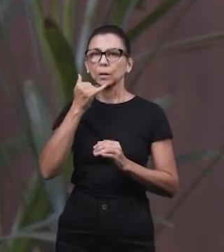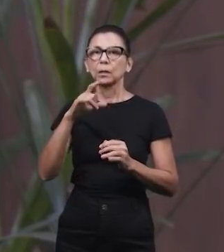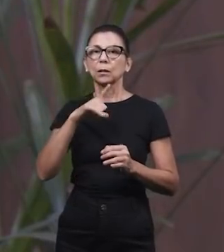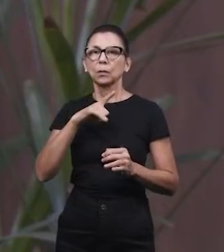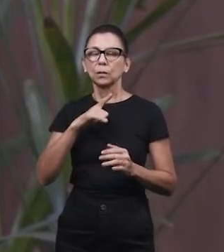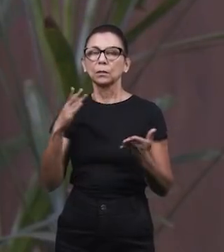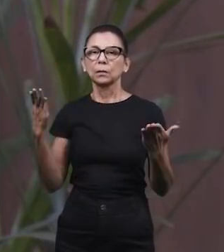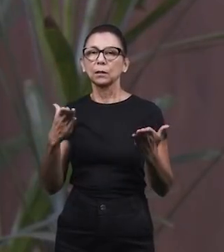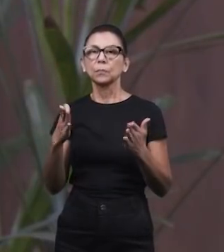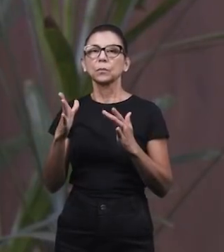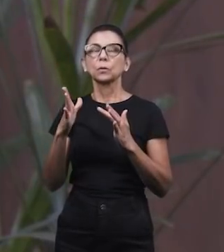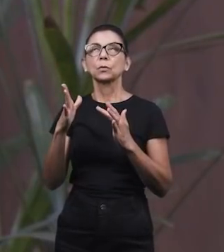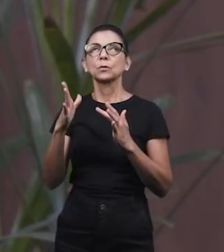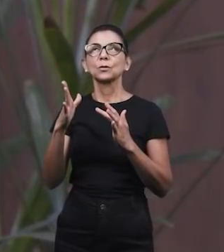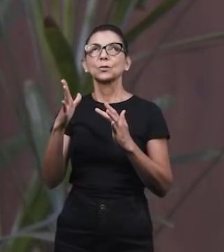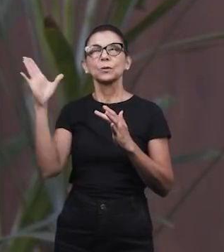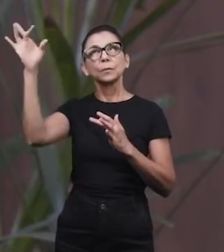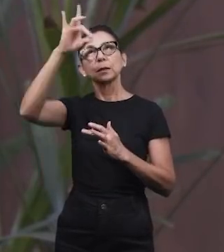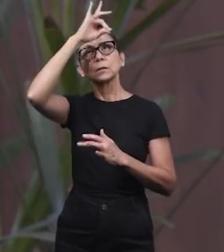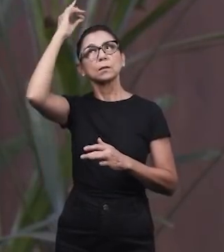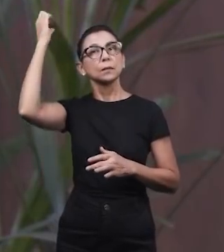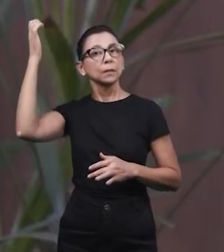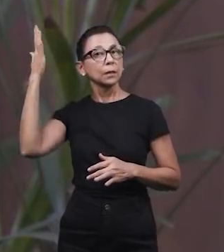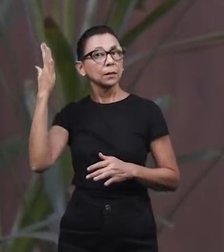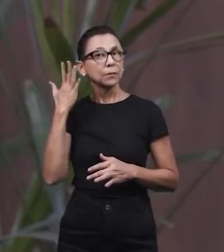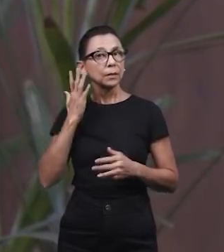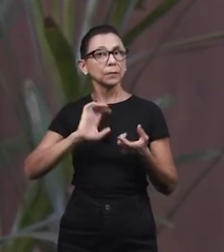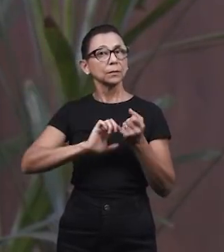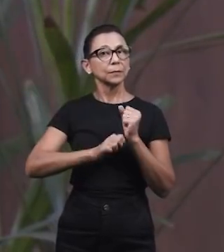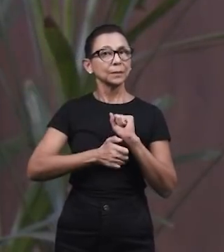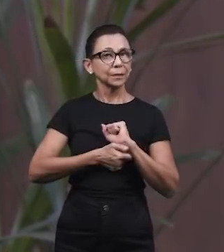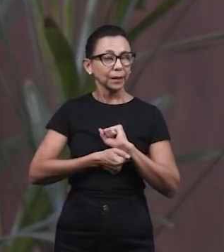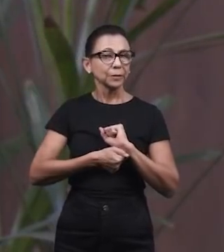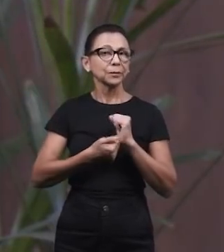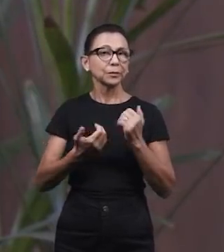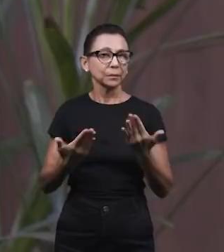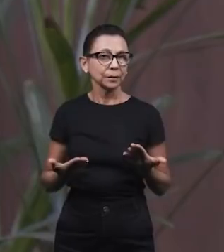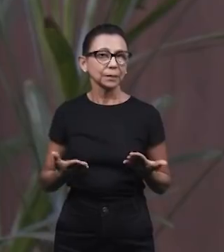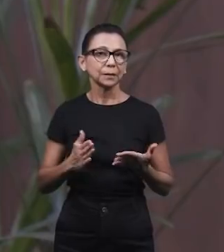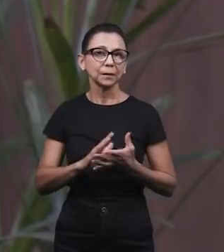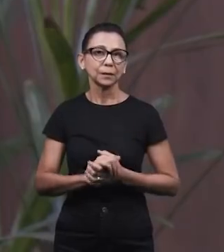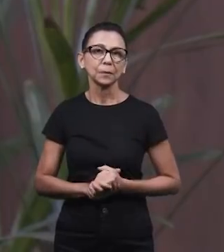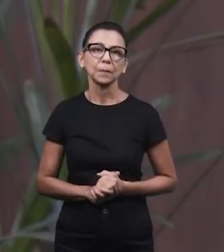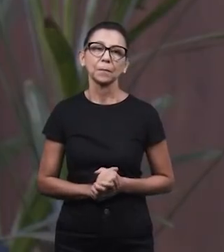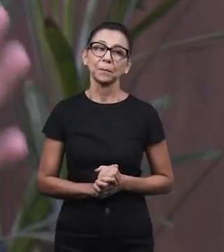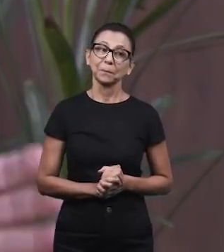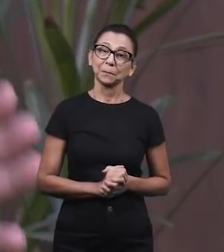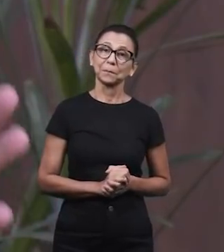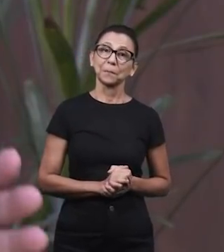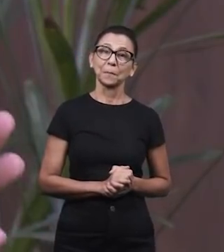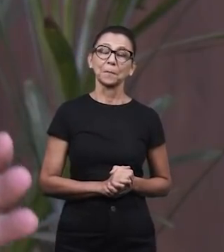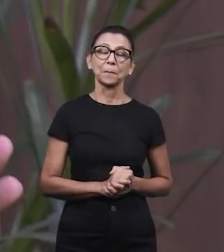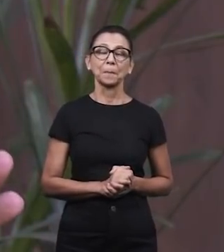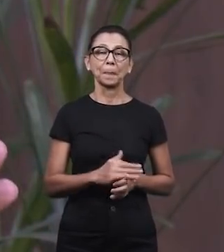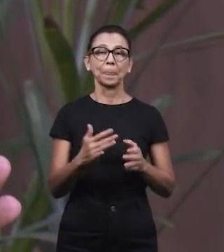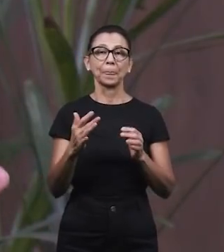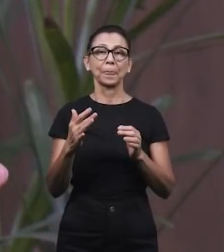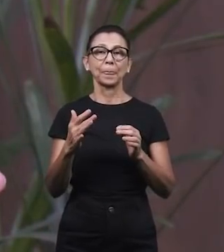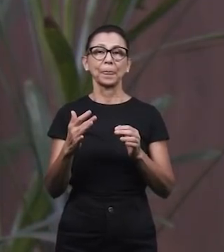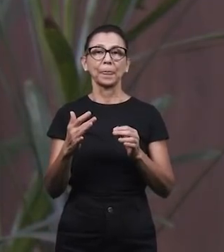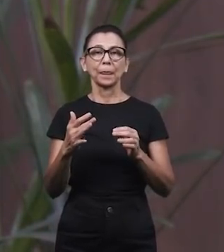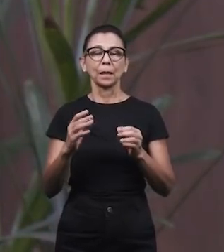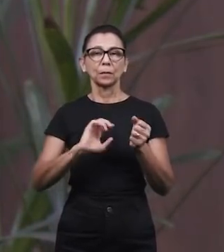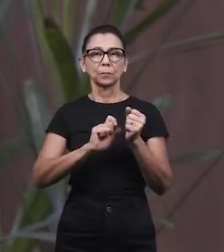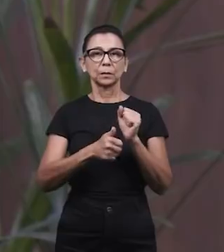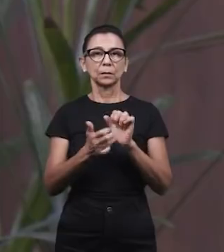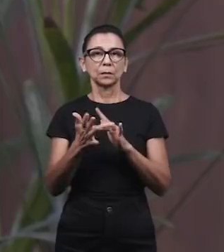mostra as coisas e nós então discernimos. Então, eram mistérios, né? Mas que mostravam que Jesus estava naqueles mistérios,